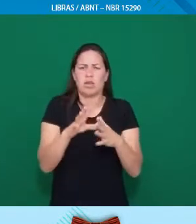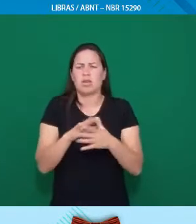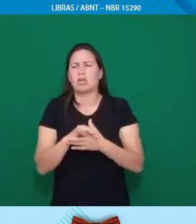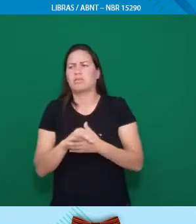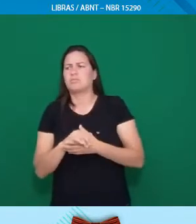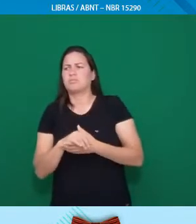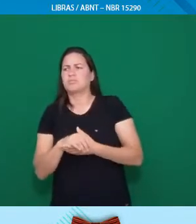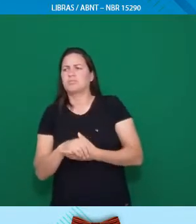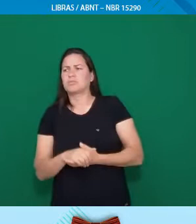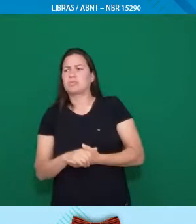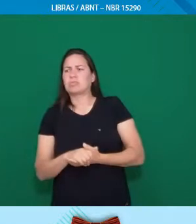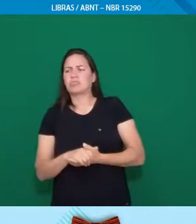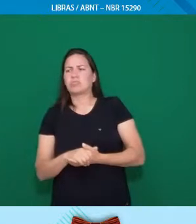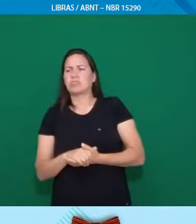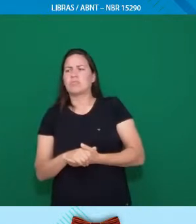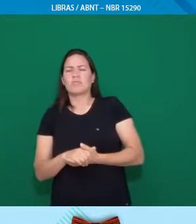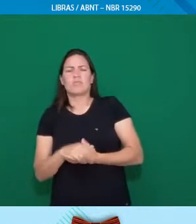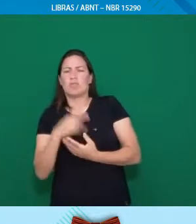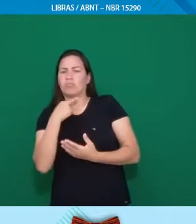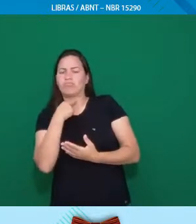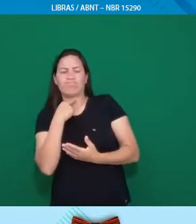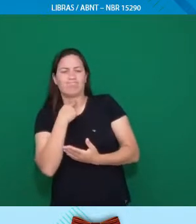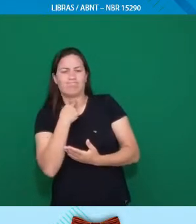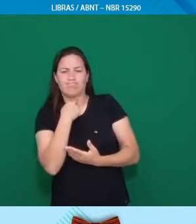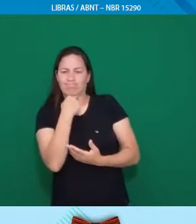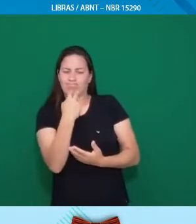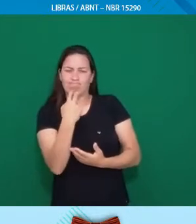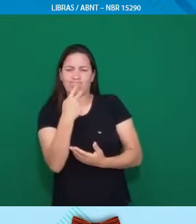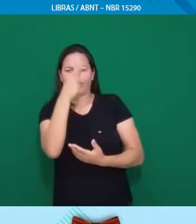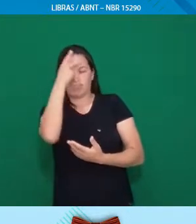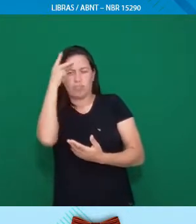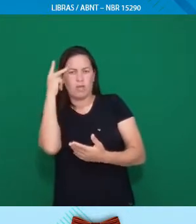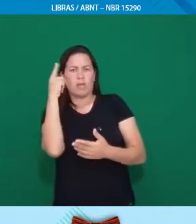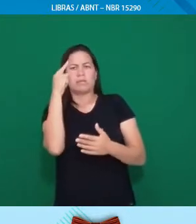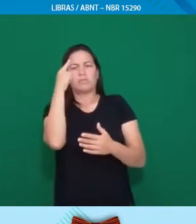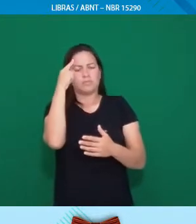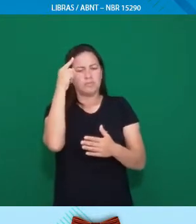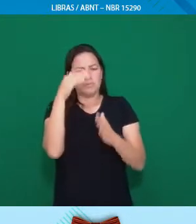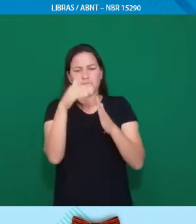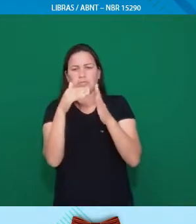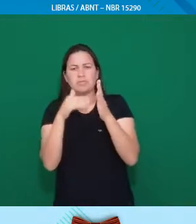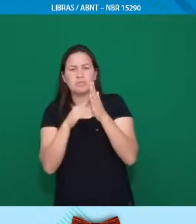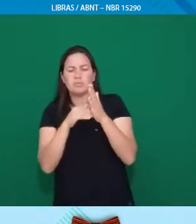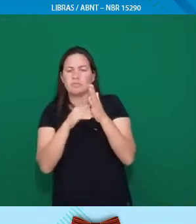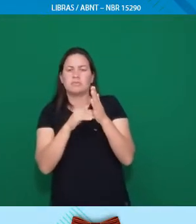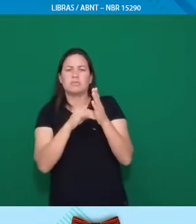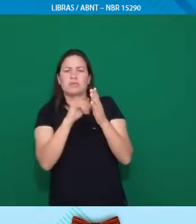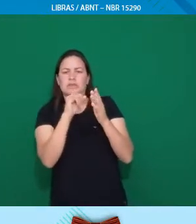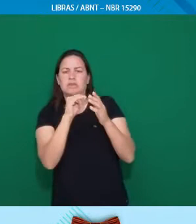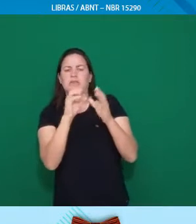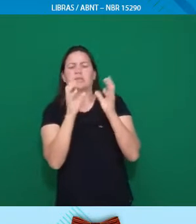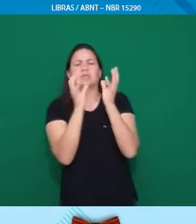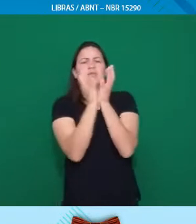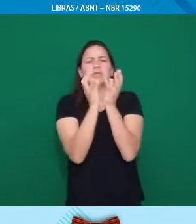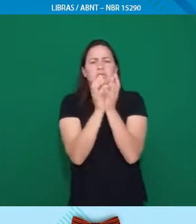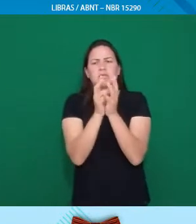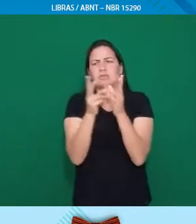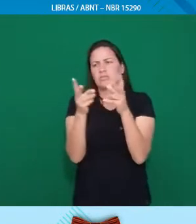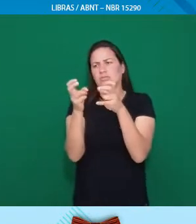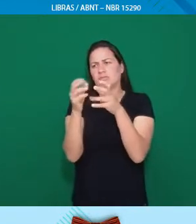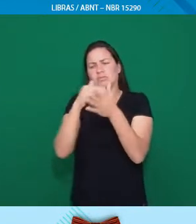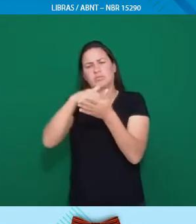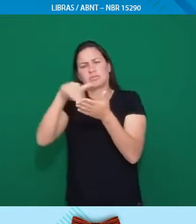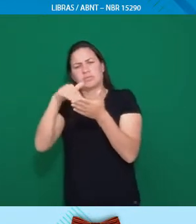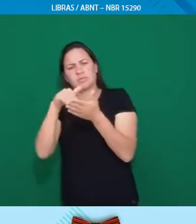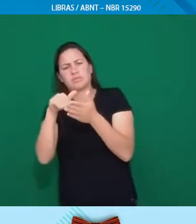queria bom então não tô aqui dizendo que é toda todos eles se devia ter um acompanhamento